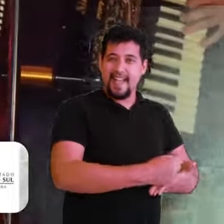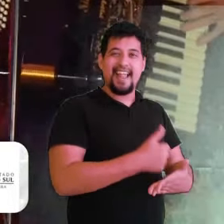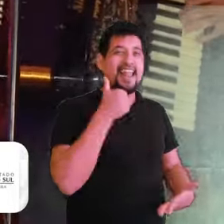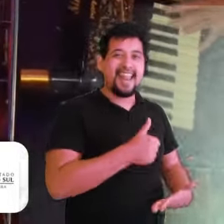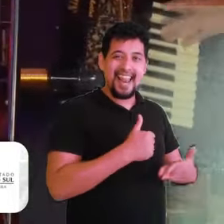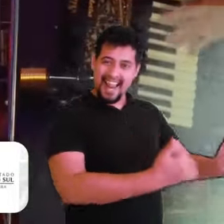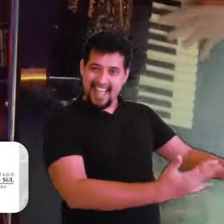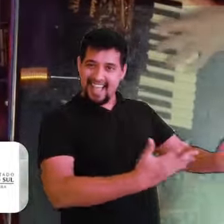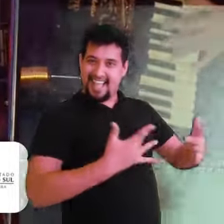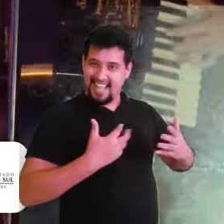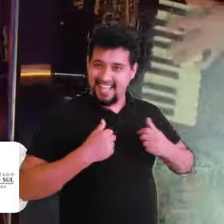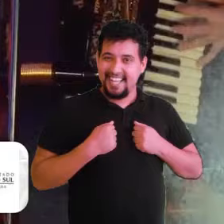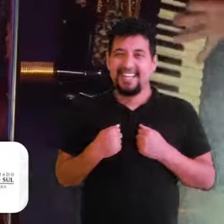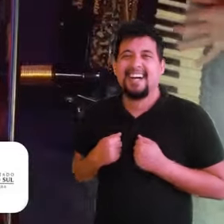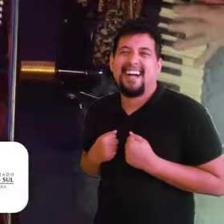comigo.